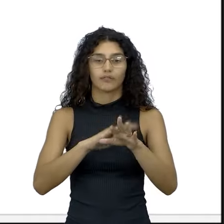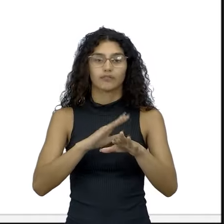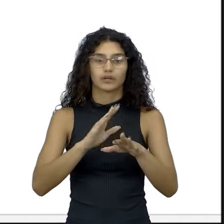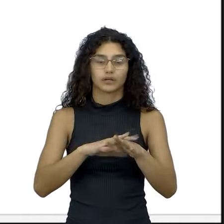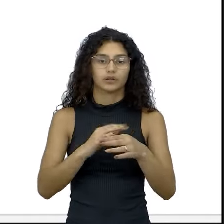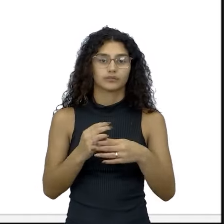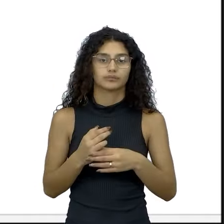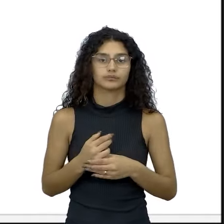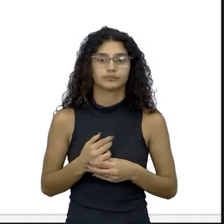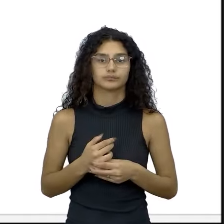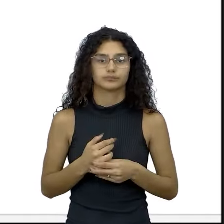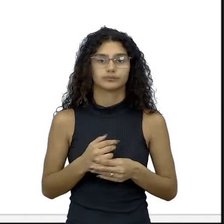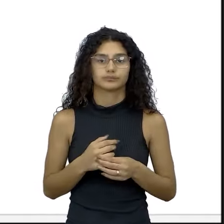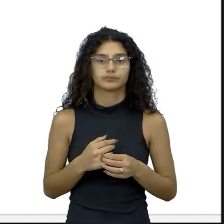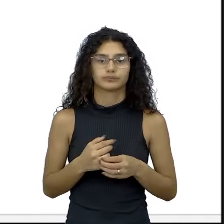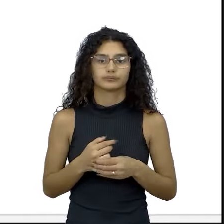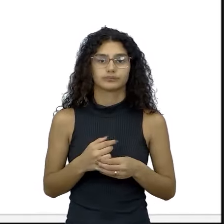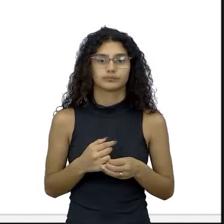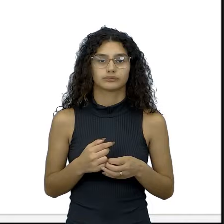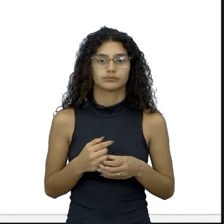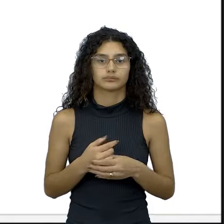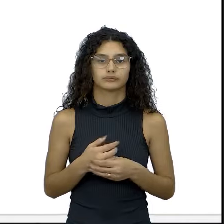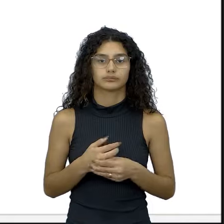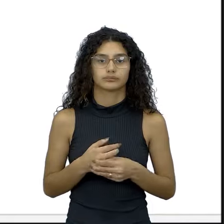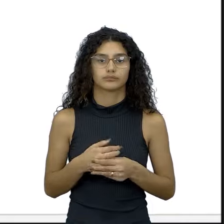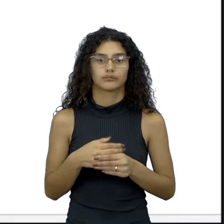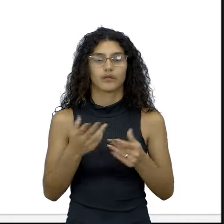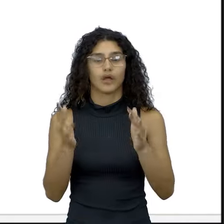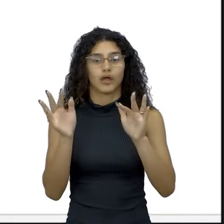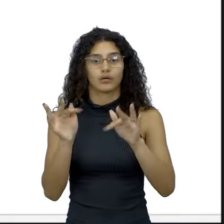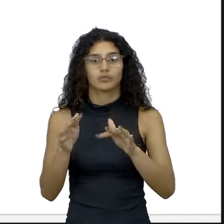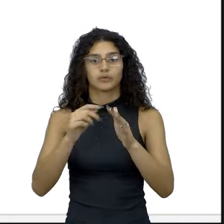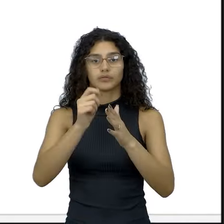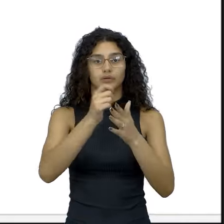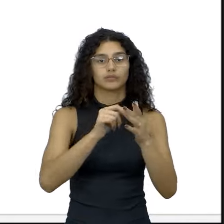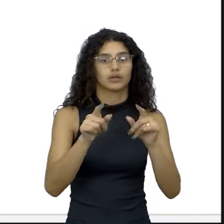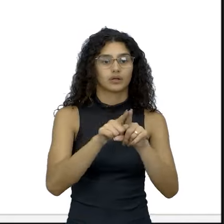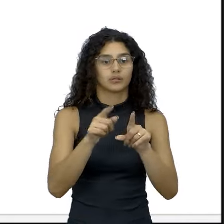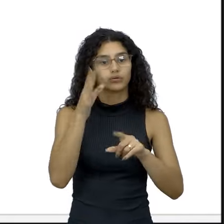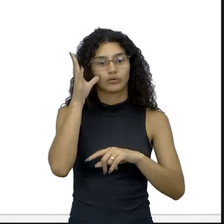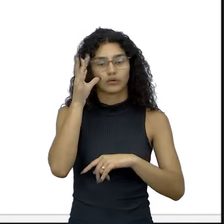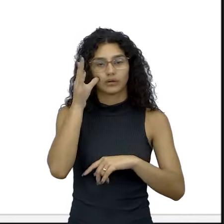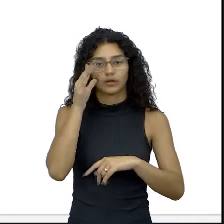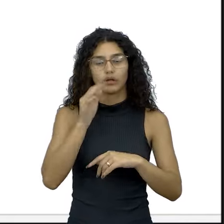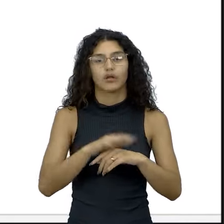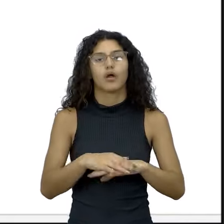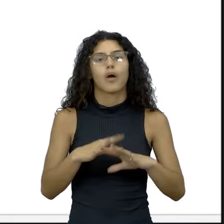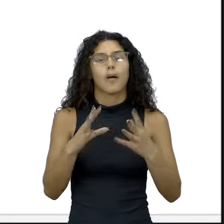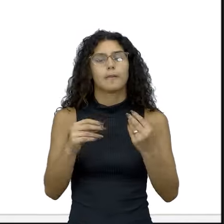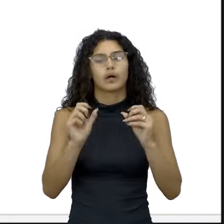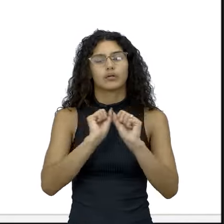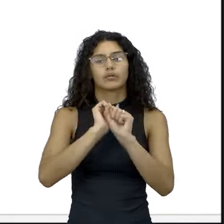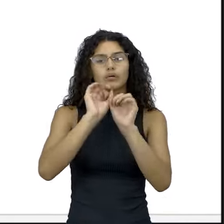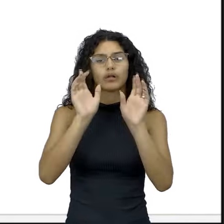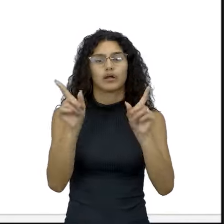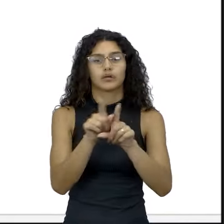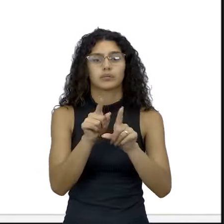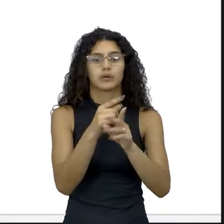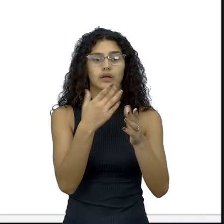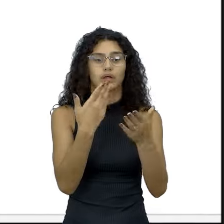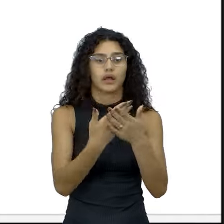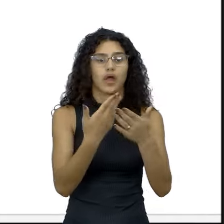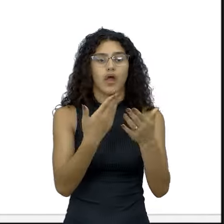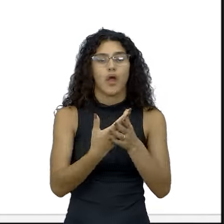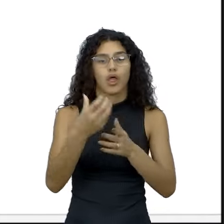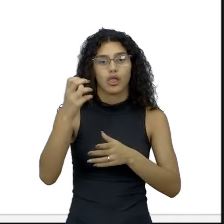então, a sua última versão e escrever a versão final do seu verbete de curiosidade. Fica muito evidente, né, então, que a aula 9,